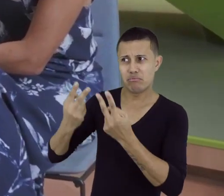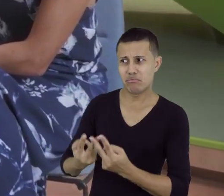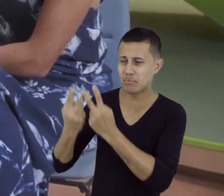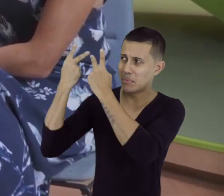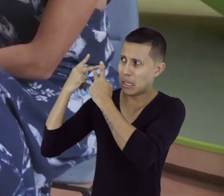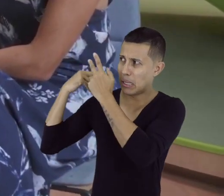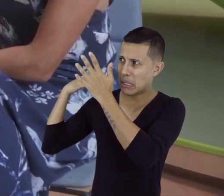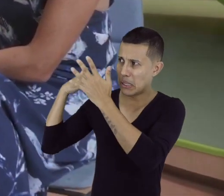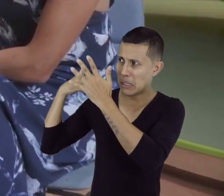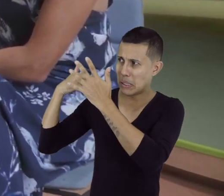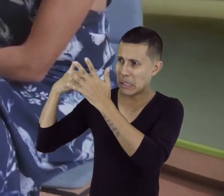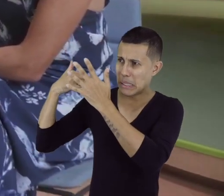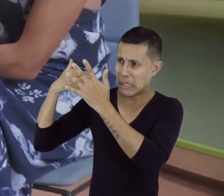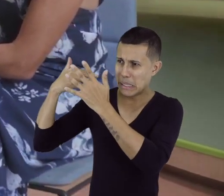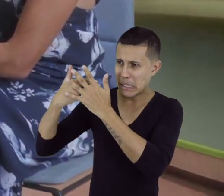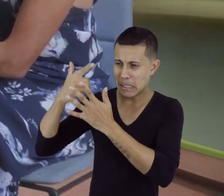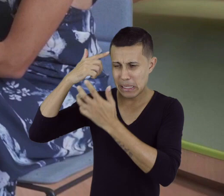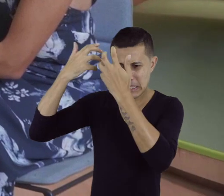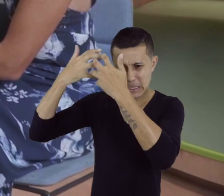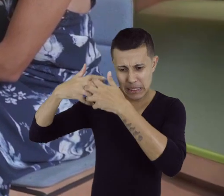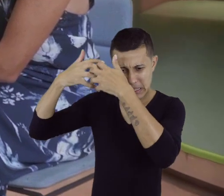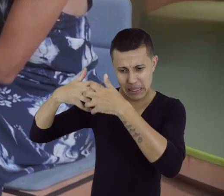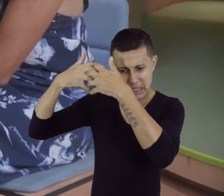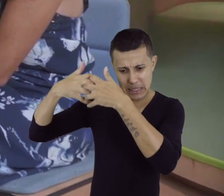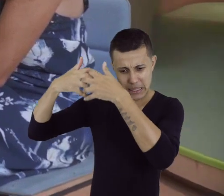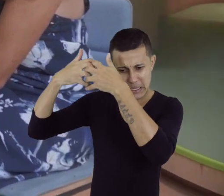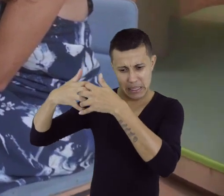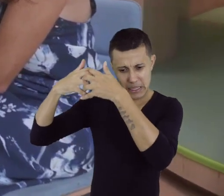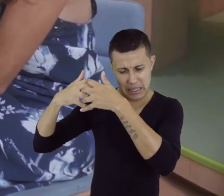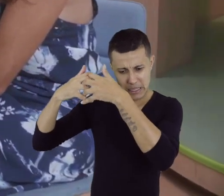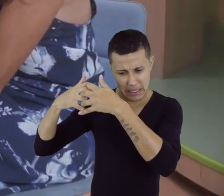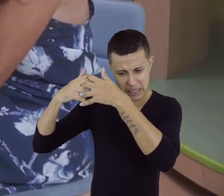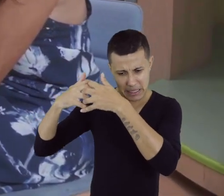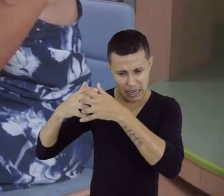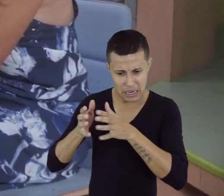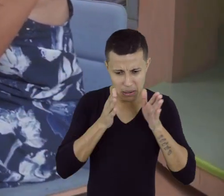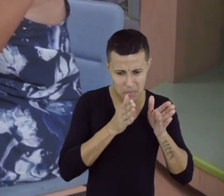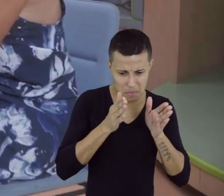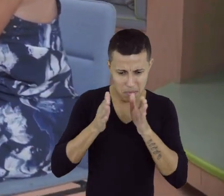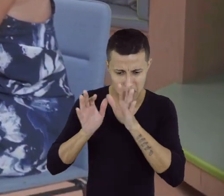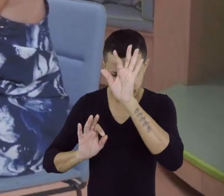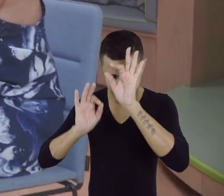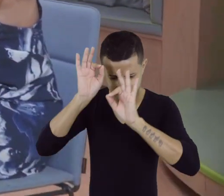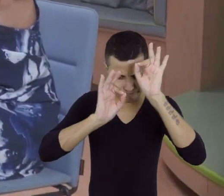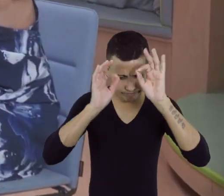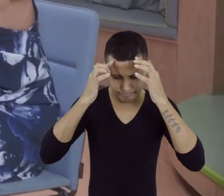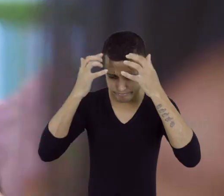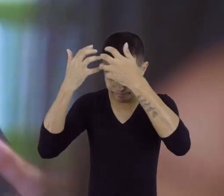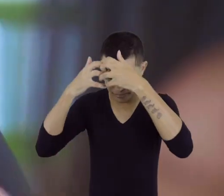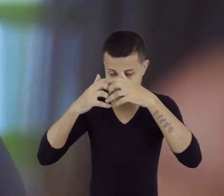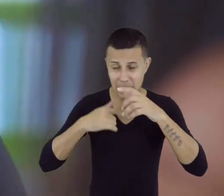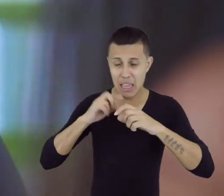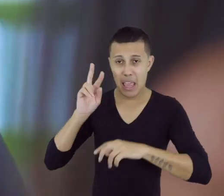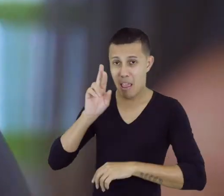vida, olha para aquilo, faz uma digestão, tipo, coloca cada coisa na sua caixinha e sai com algum resultado